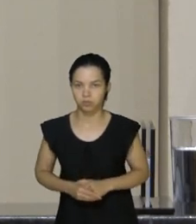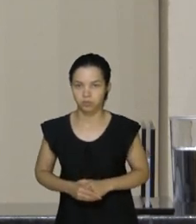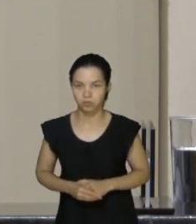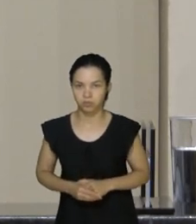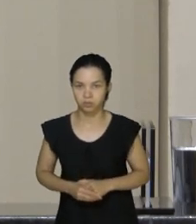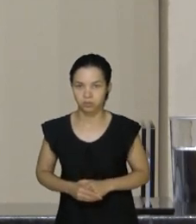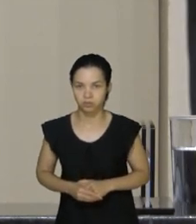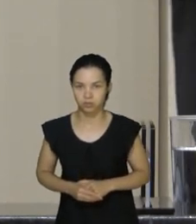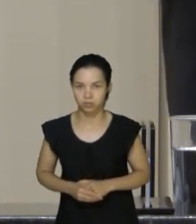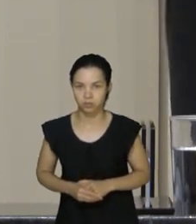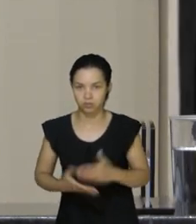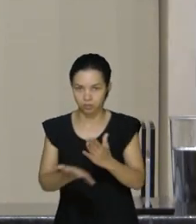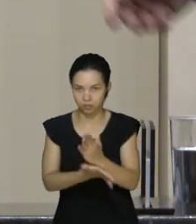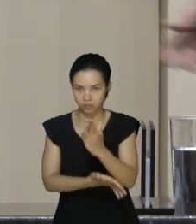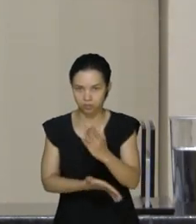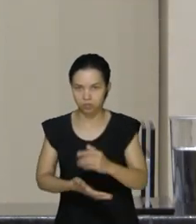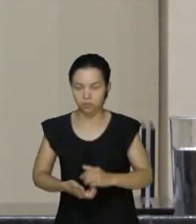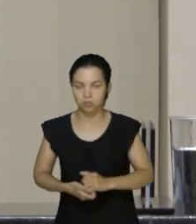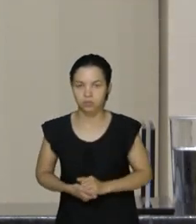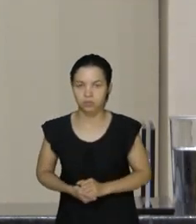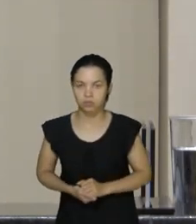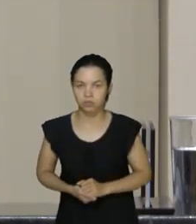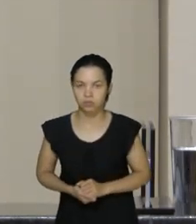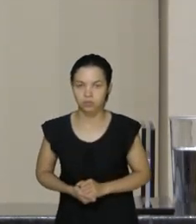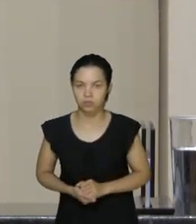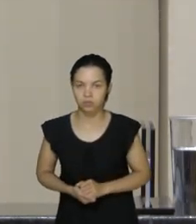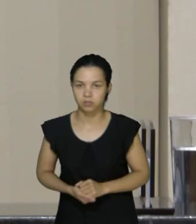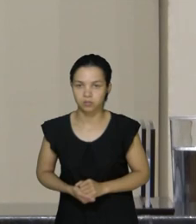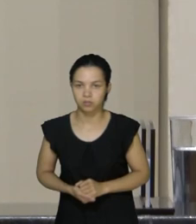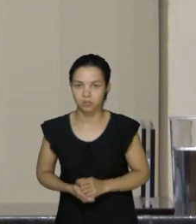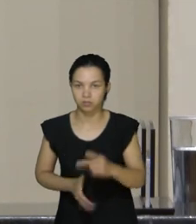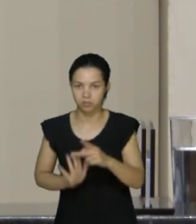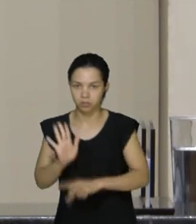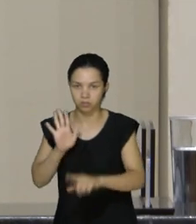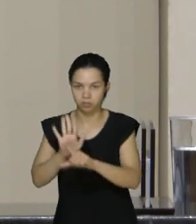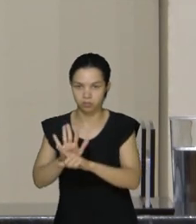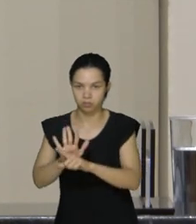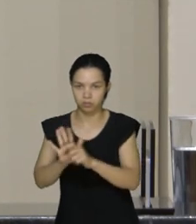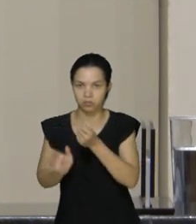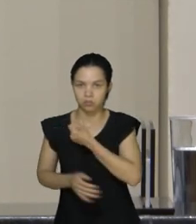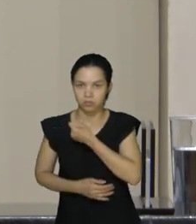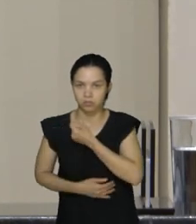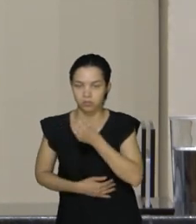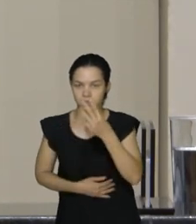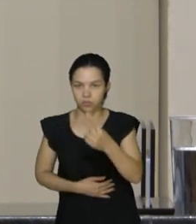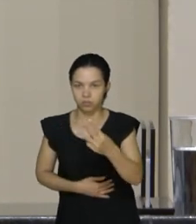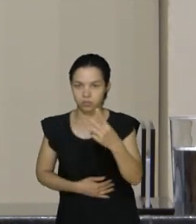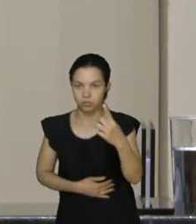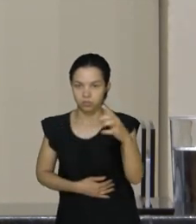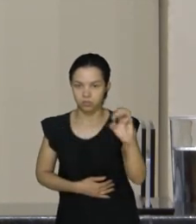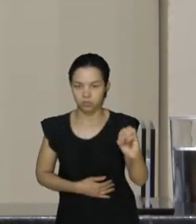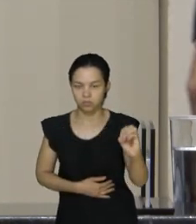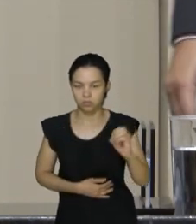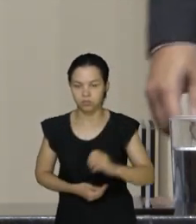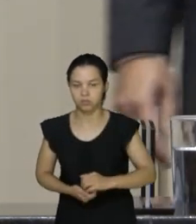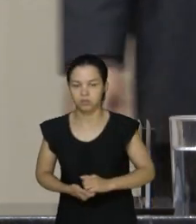estão? Está aprovado. Do projeto de lei número 310,